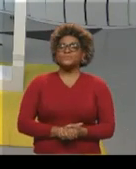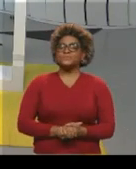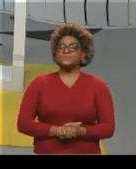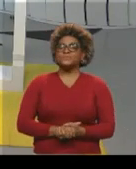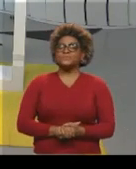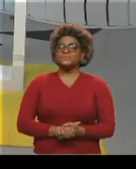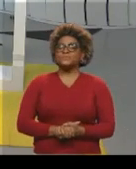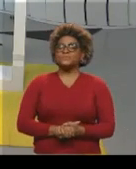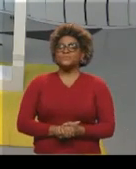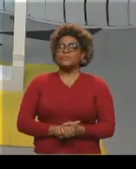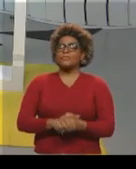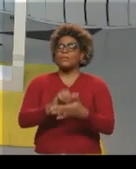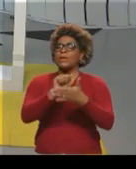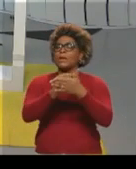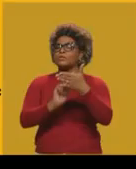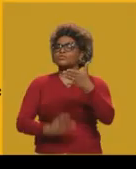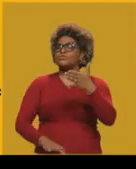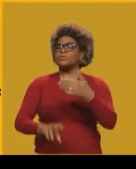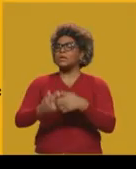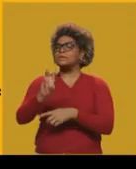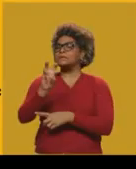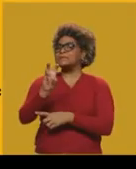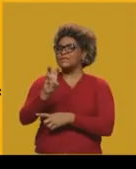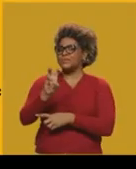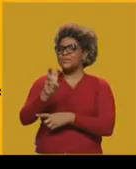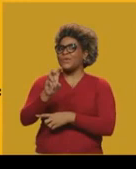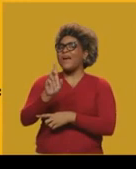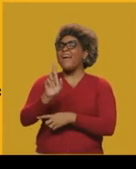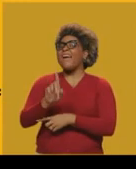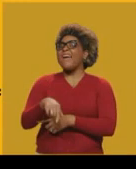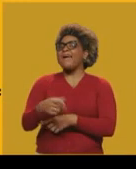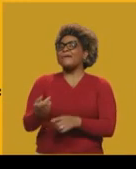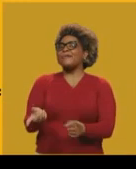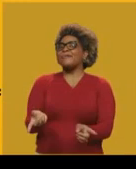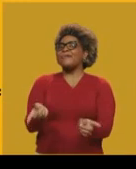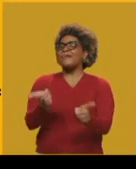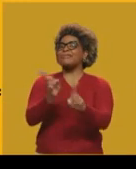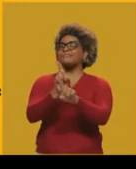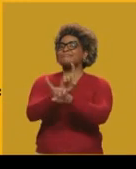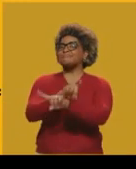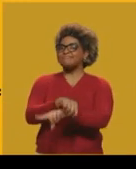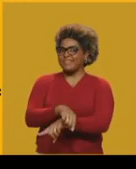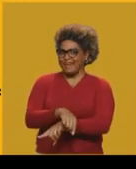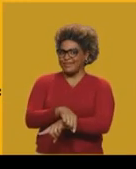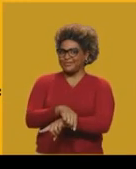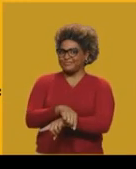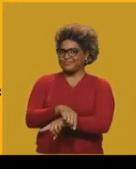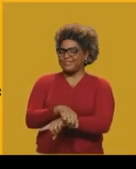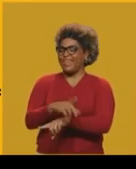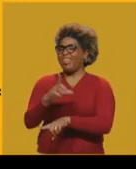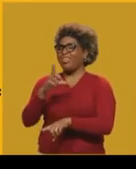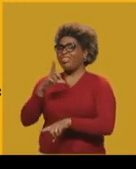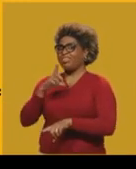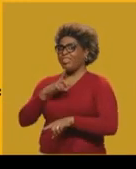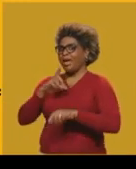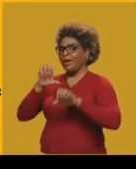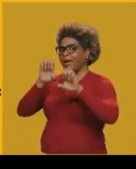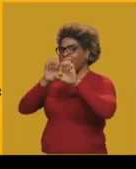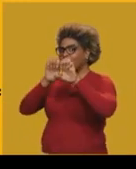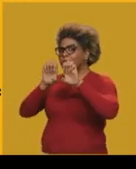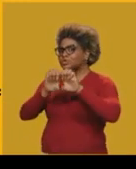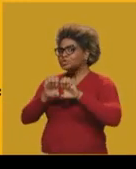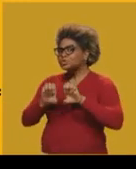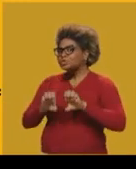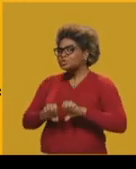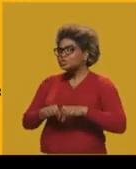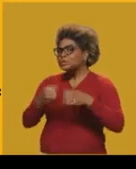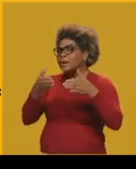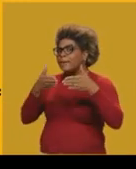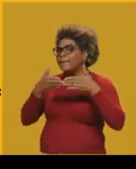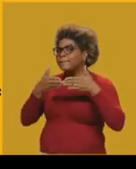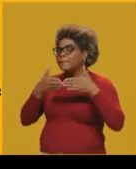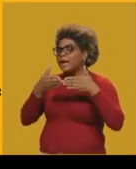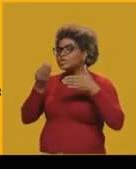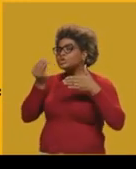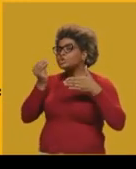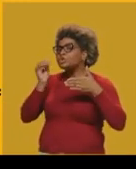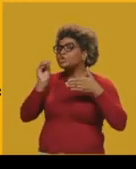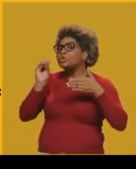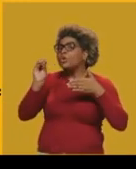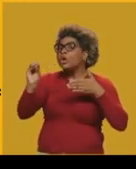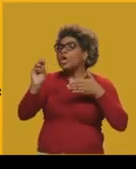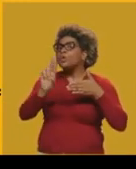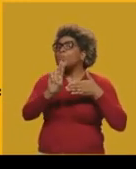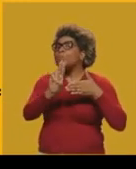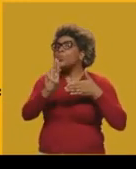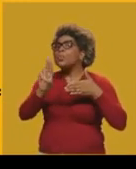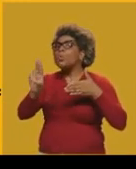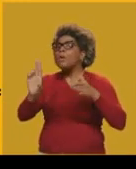Exercício 5. Agora é o inverso. Ele te dá a estrutura e pede que você nomeie a cadeia,